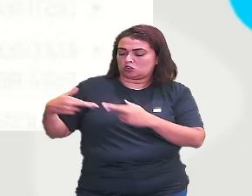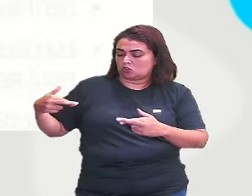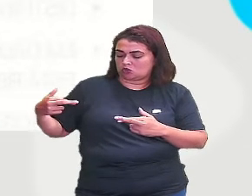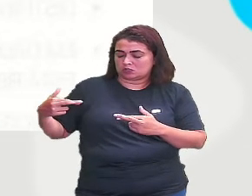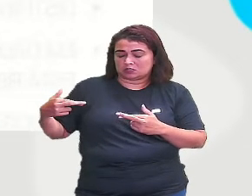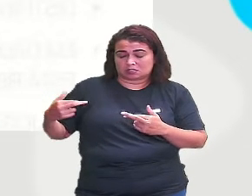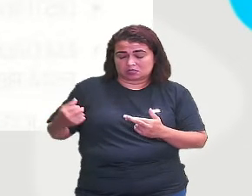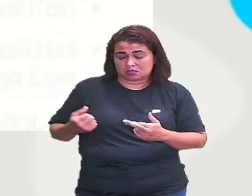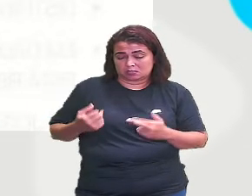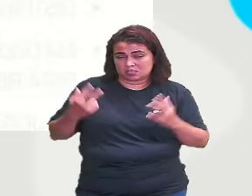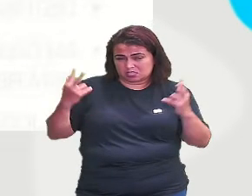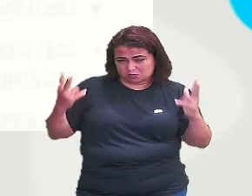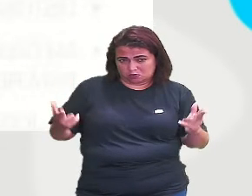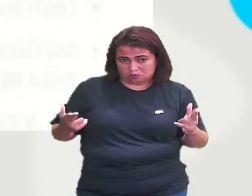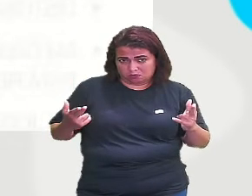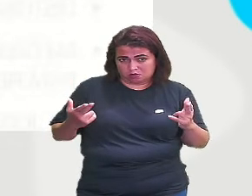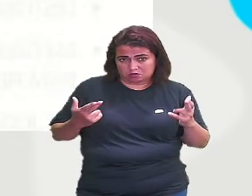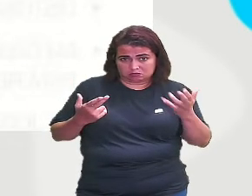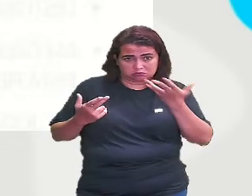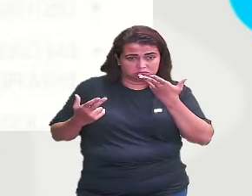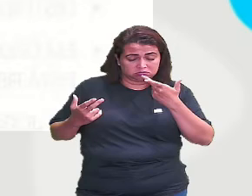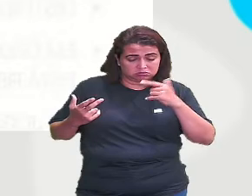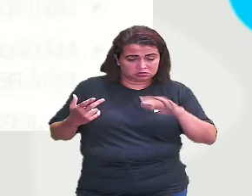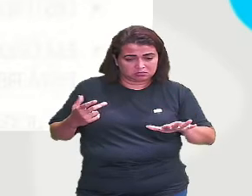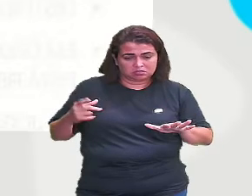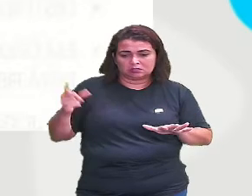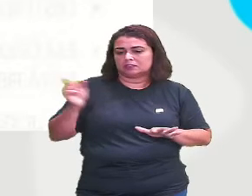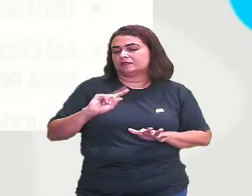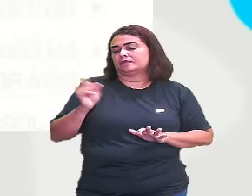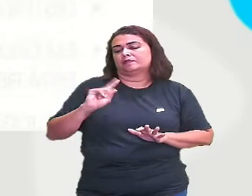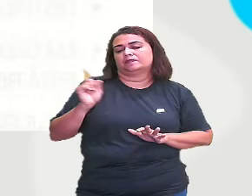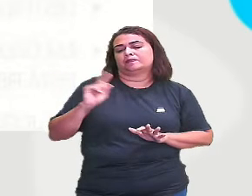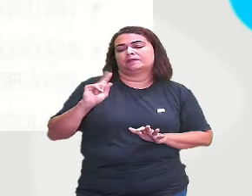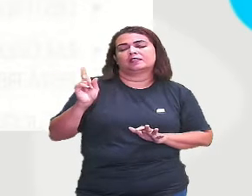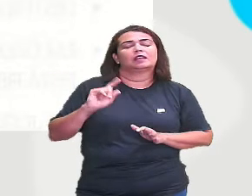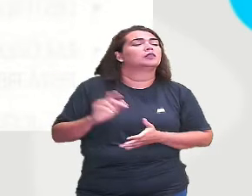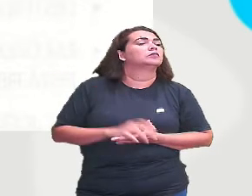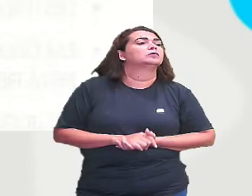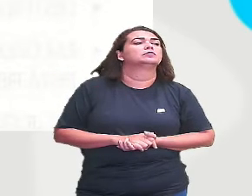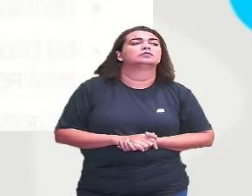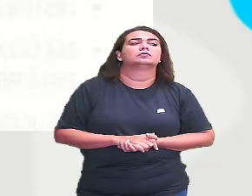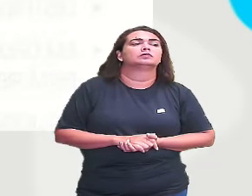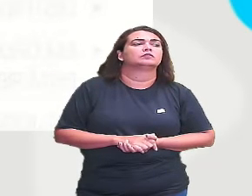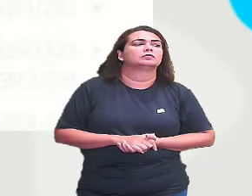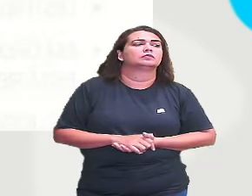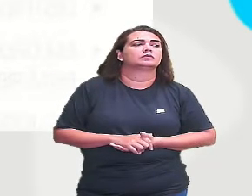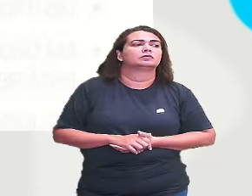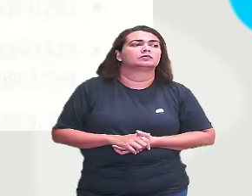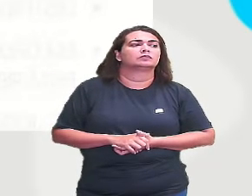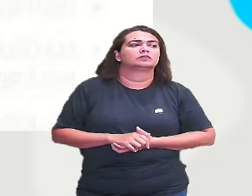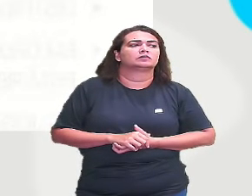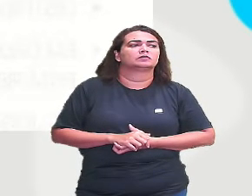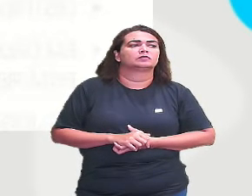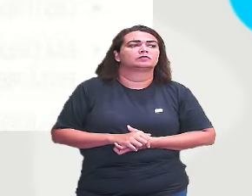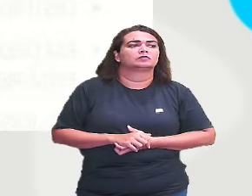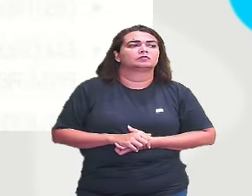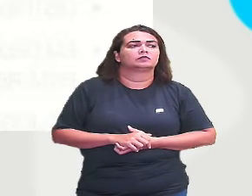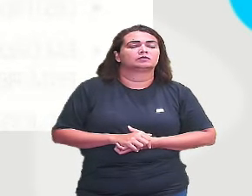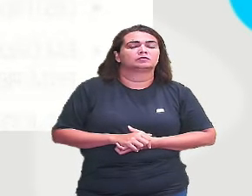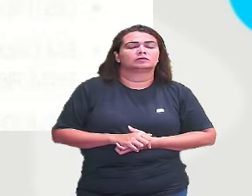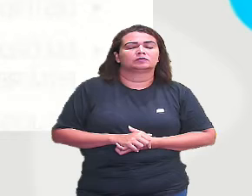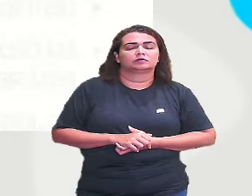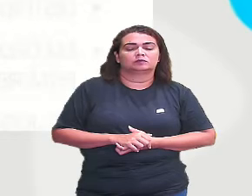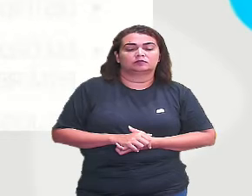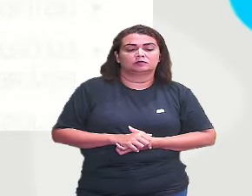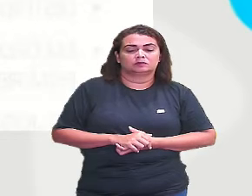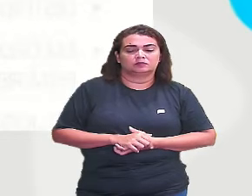crianças? Não, nessa situação aí não era igual, não era a mesma coisa. Não é o mesmo número.